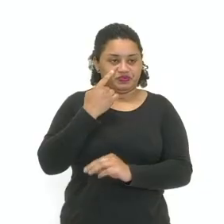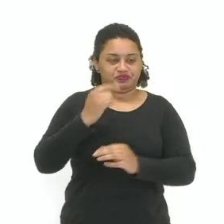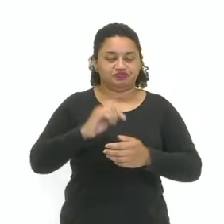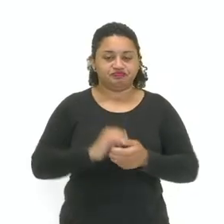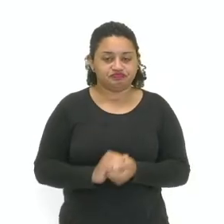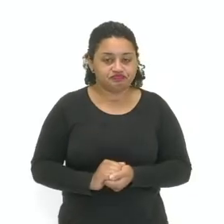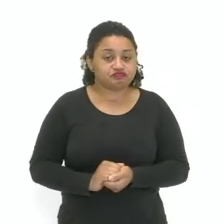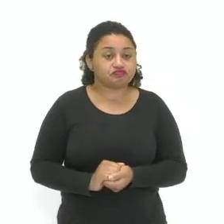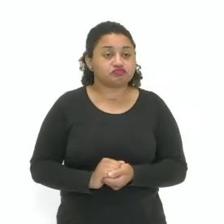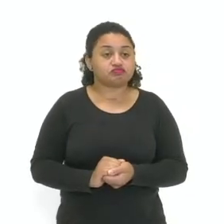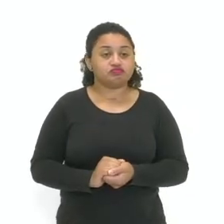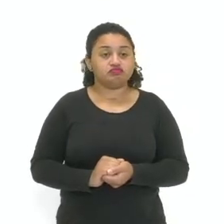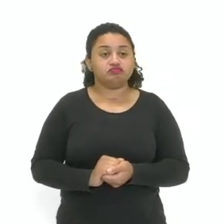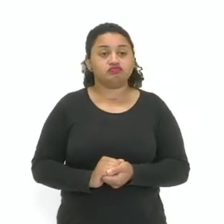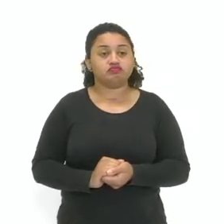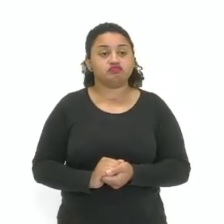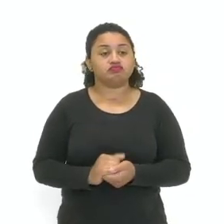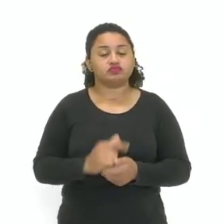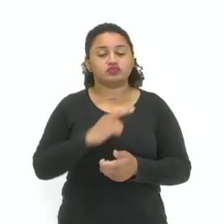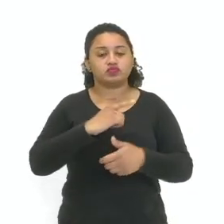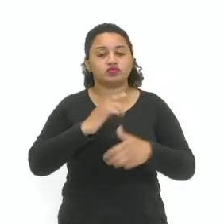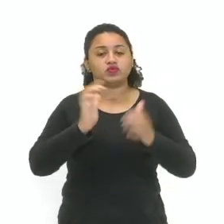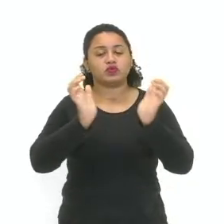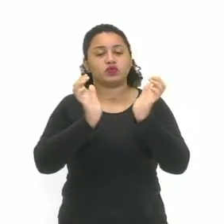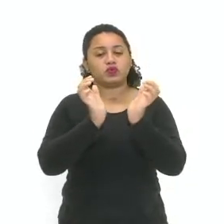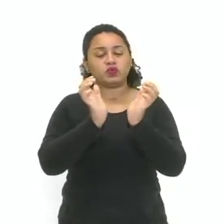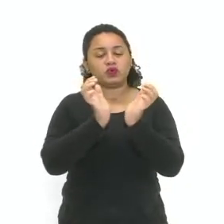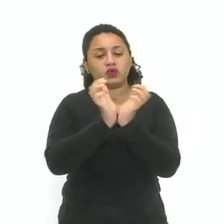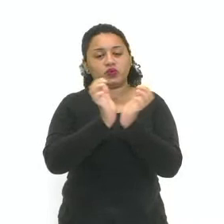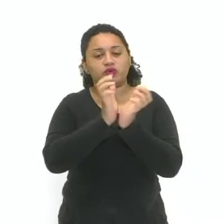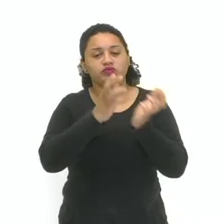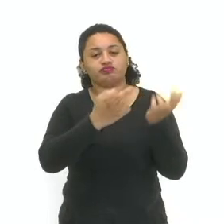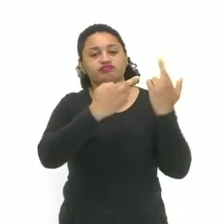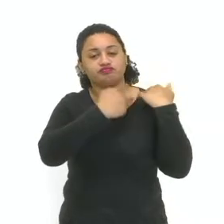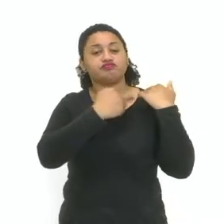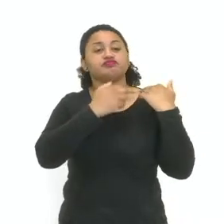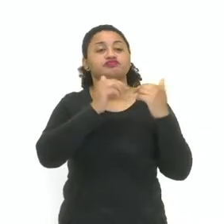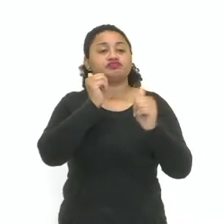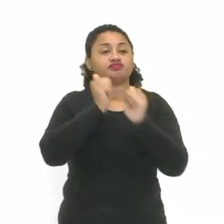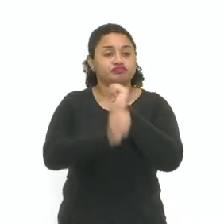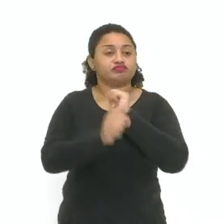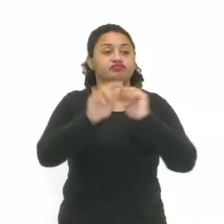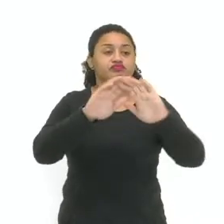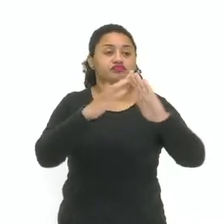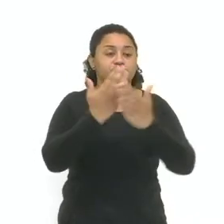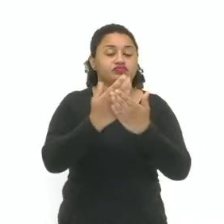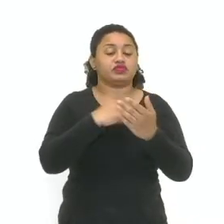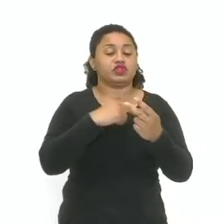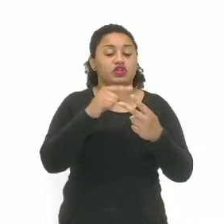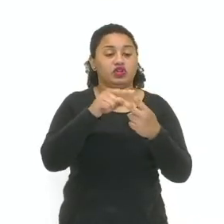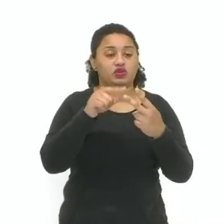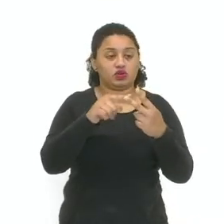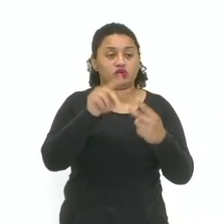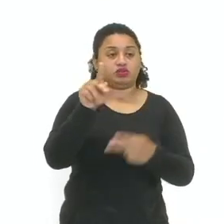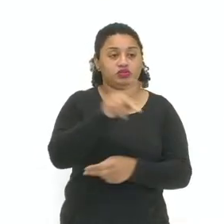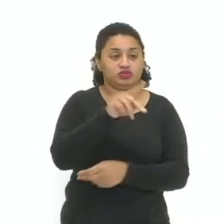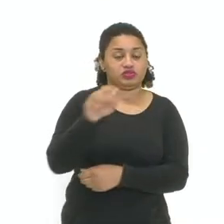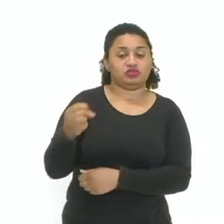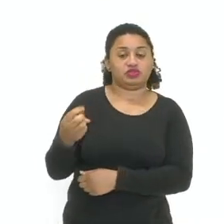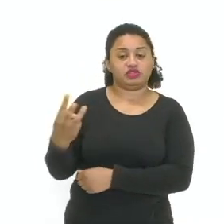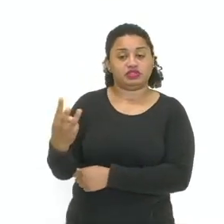O Conselho Desportivo de uma escola é formado de 2 professores e 3